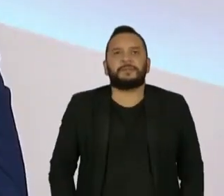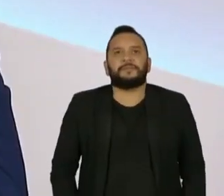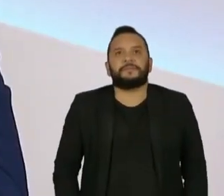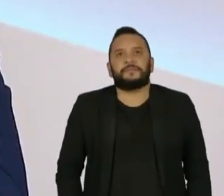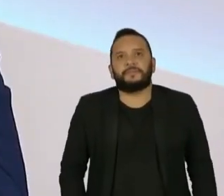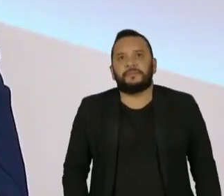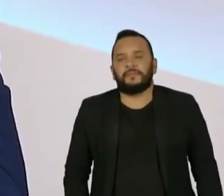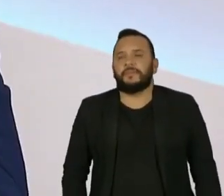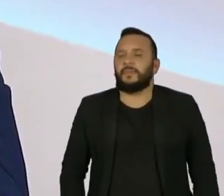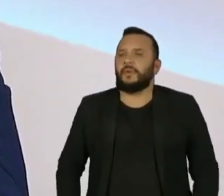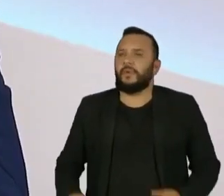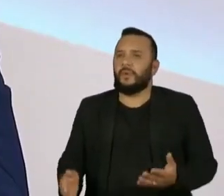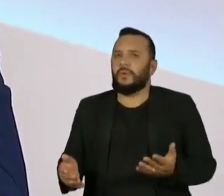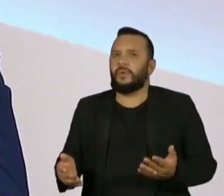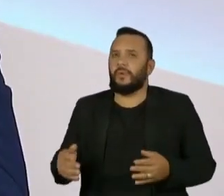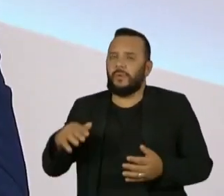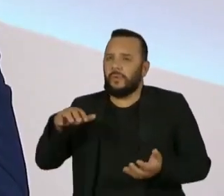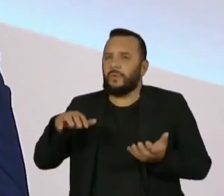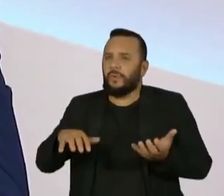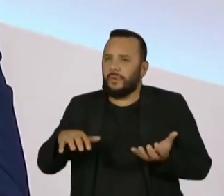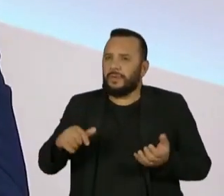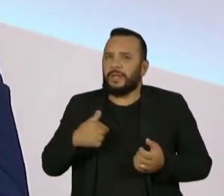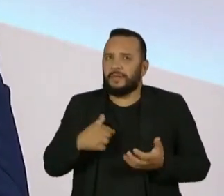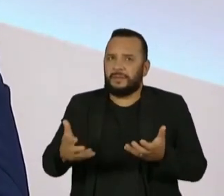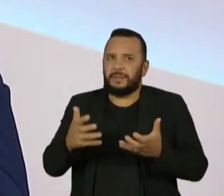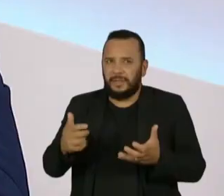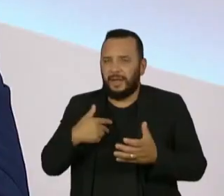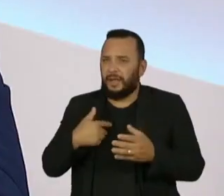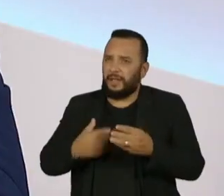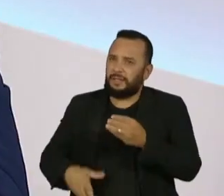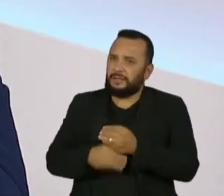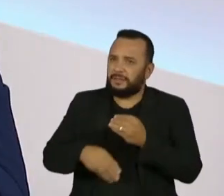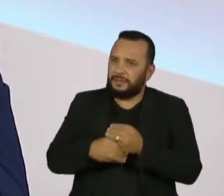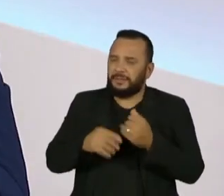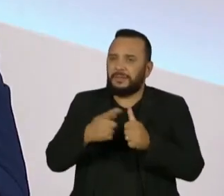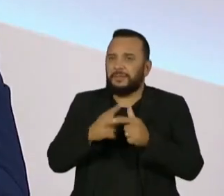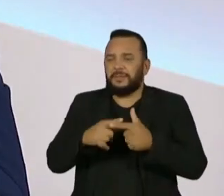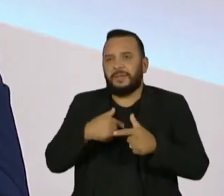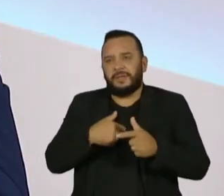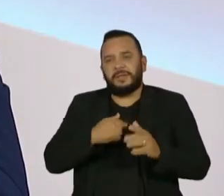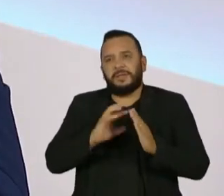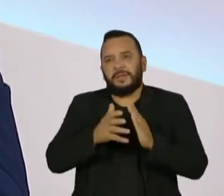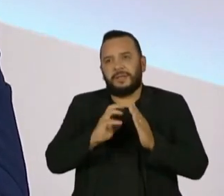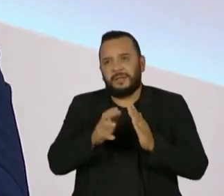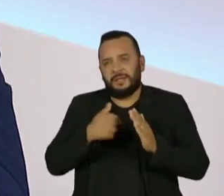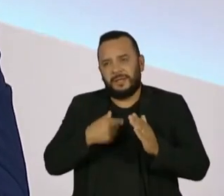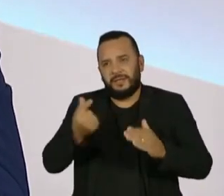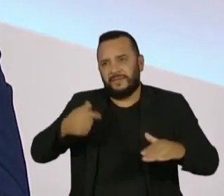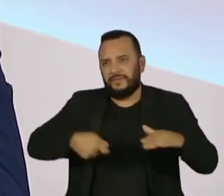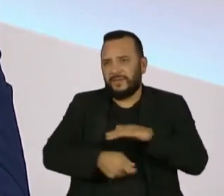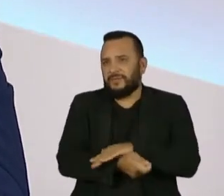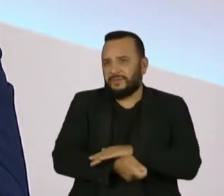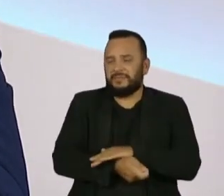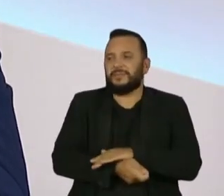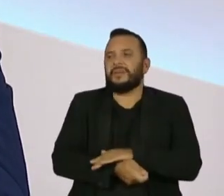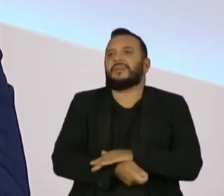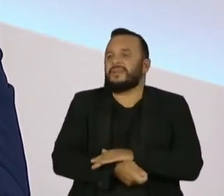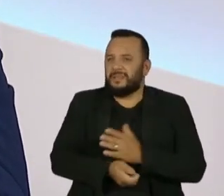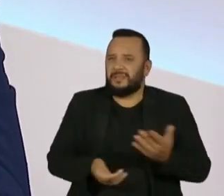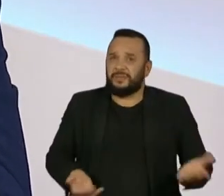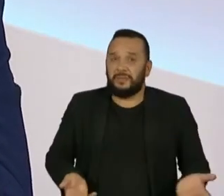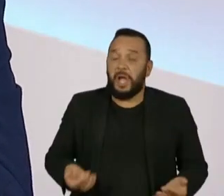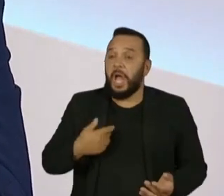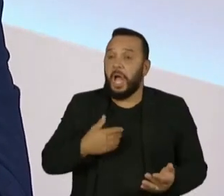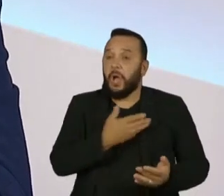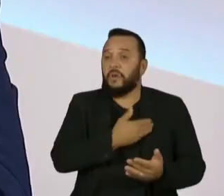Congresso defende, briga por aumento de emendas, aumento do fundão eleitoral, ele também não contribui com essa gastança? Não é um pouco assim, o governo está